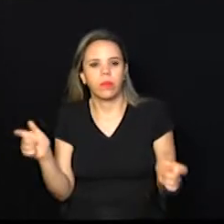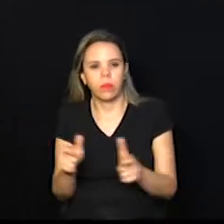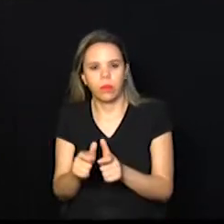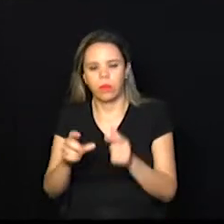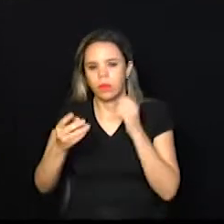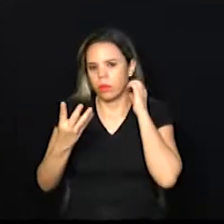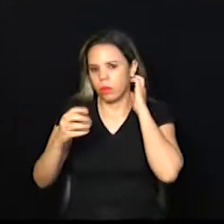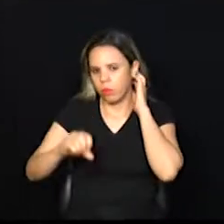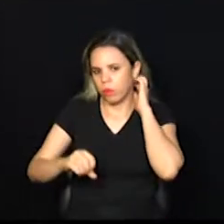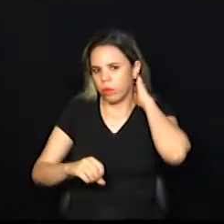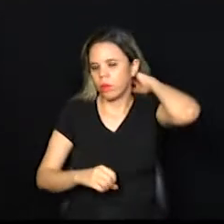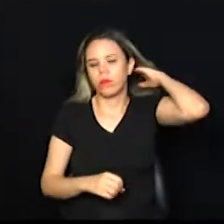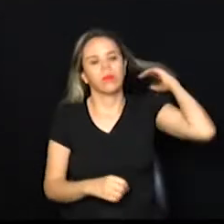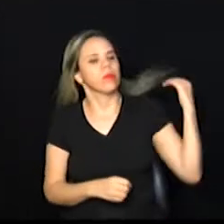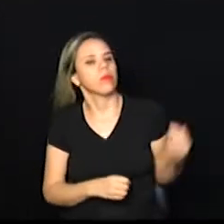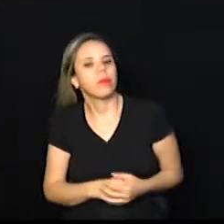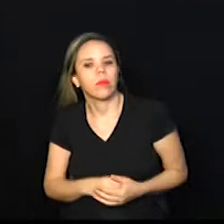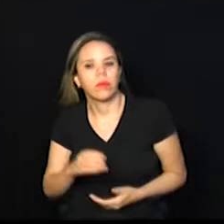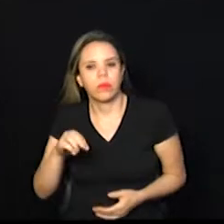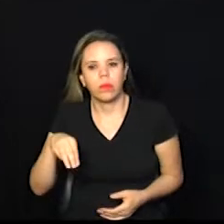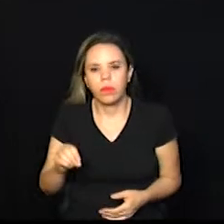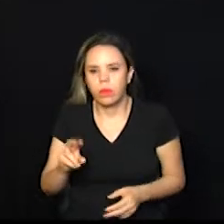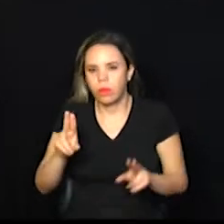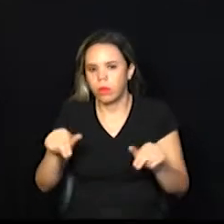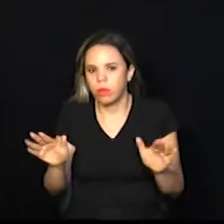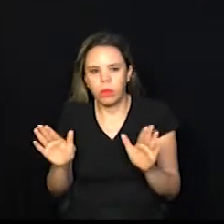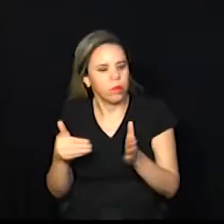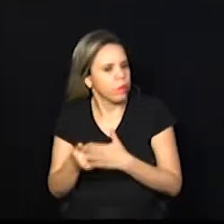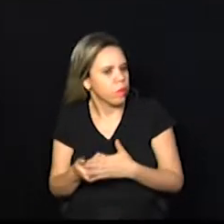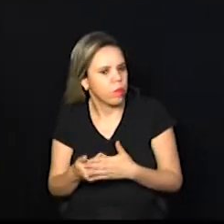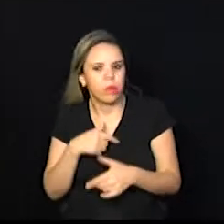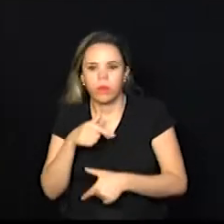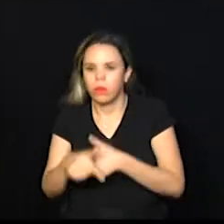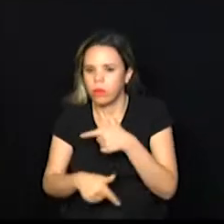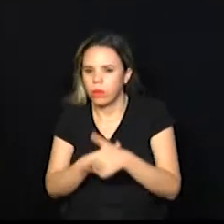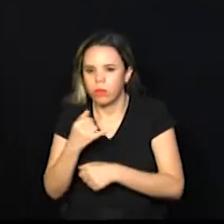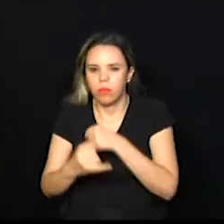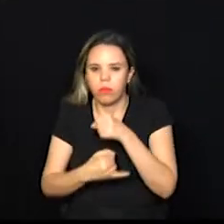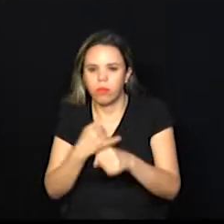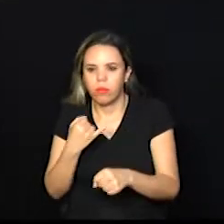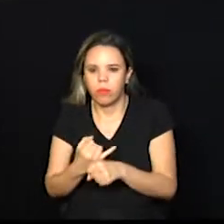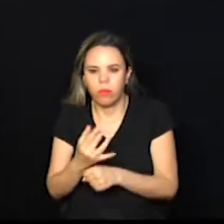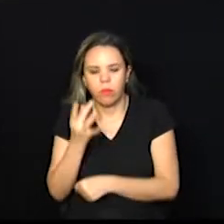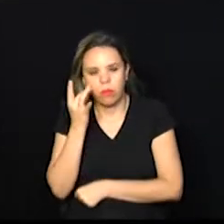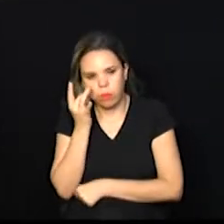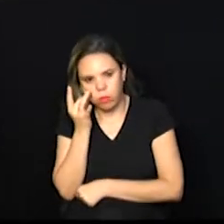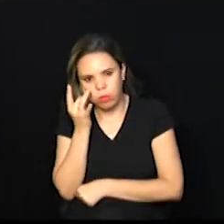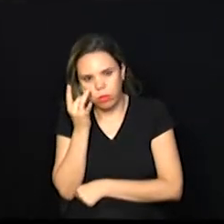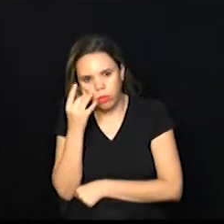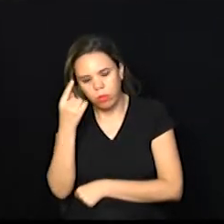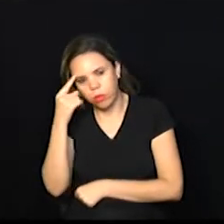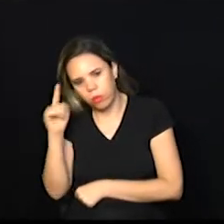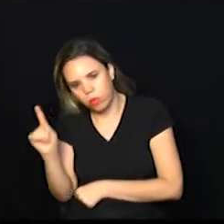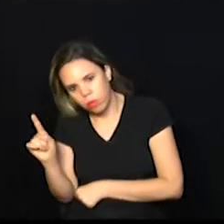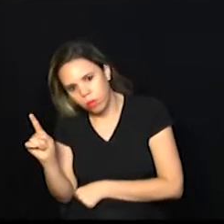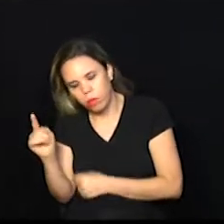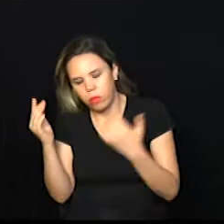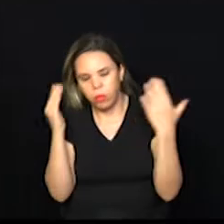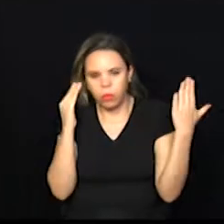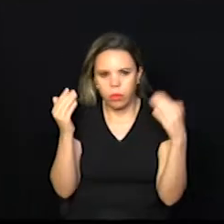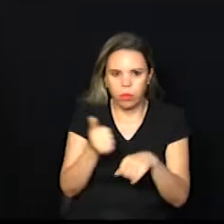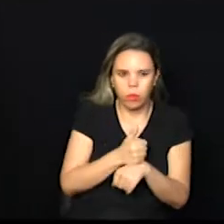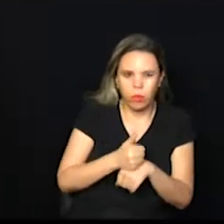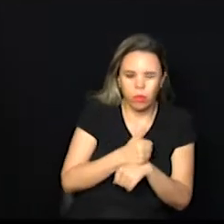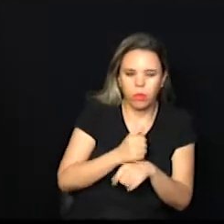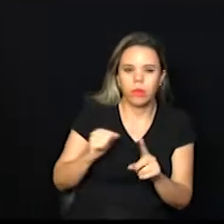49. O SEAMO nunca fechou, a gente estava em trabalho remoto, mas presencial, um dia era uma psicóloga, outro dia